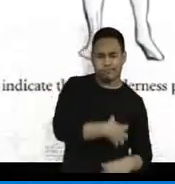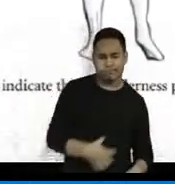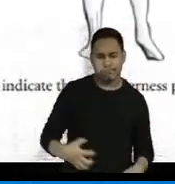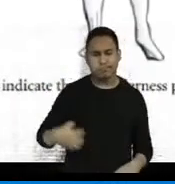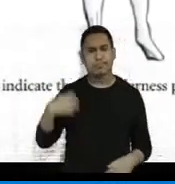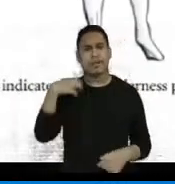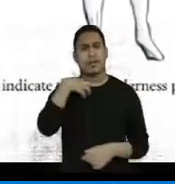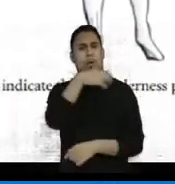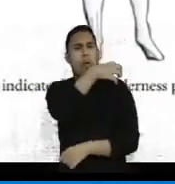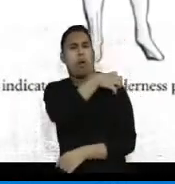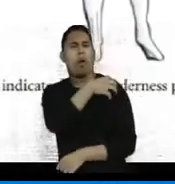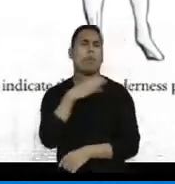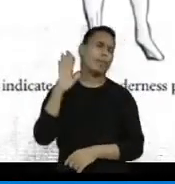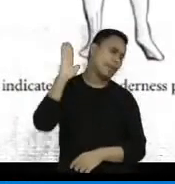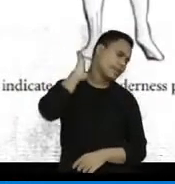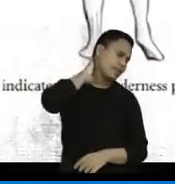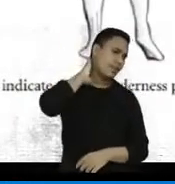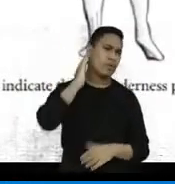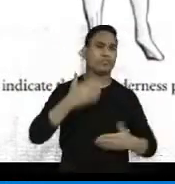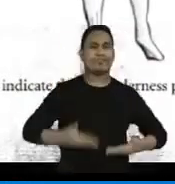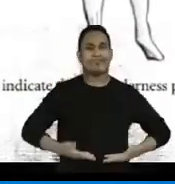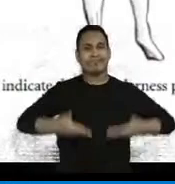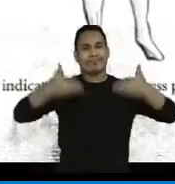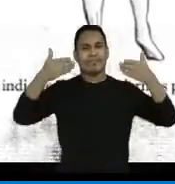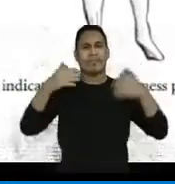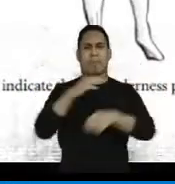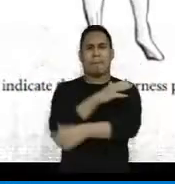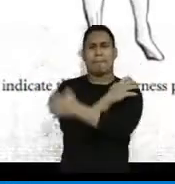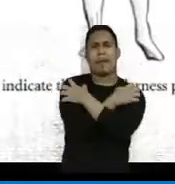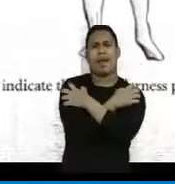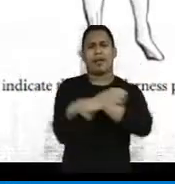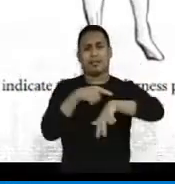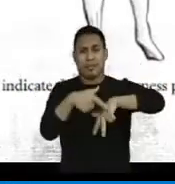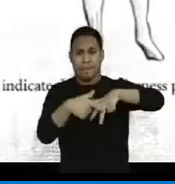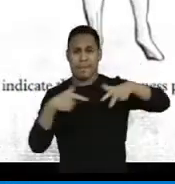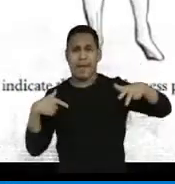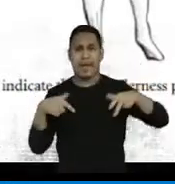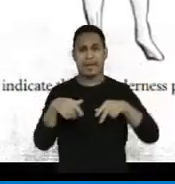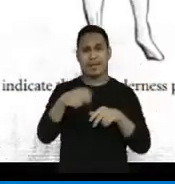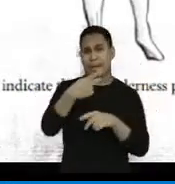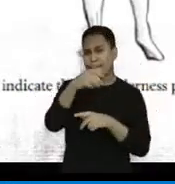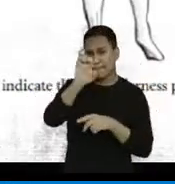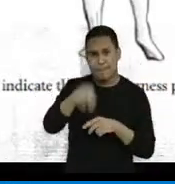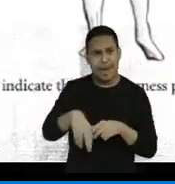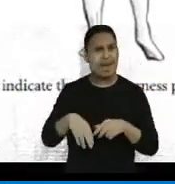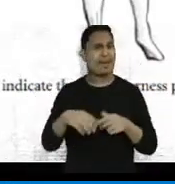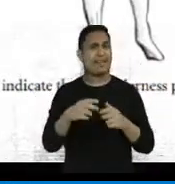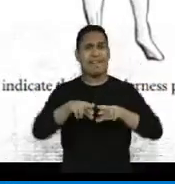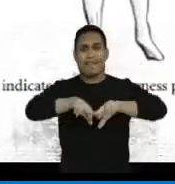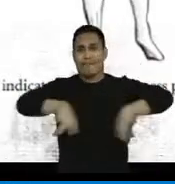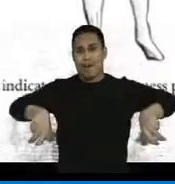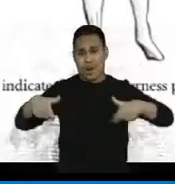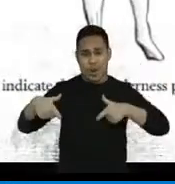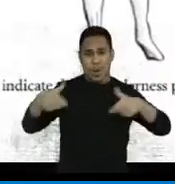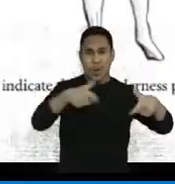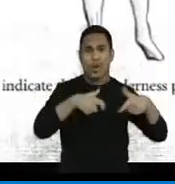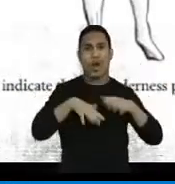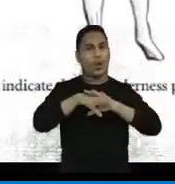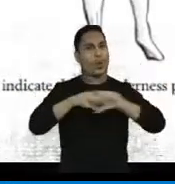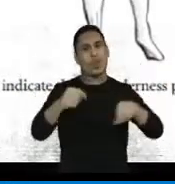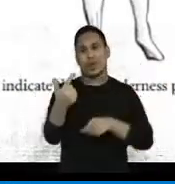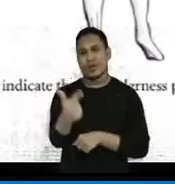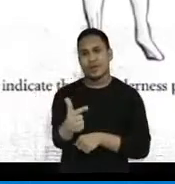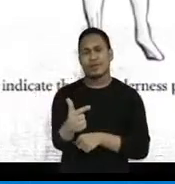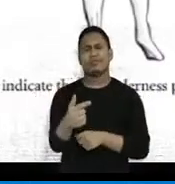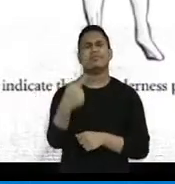superiores, braços, pernas, pés. Então, é uma dor crônica. E aí você pergunta, mas eu não bati, eu não torci, eu